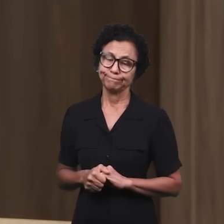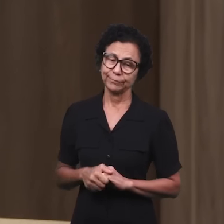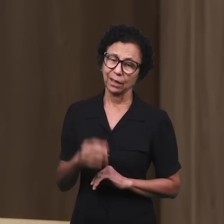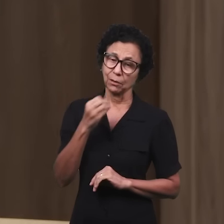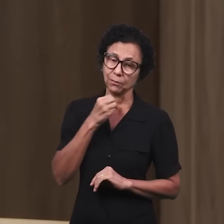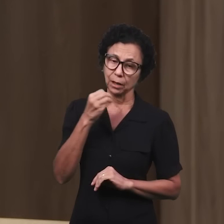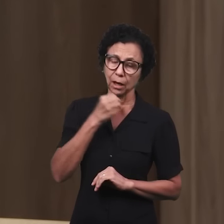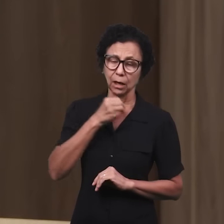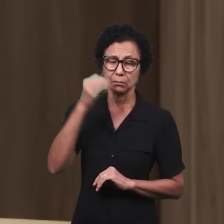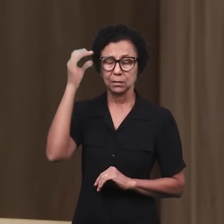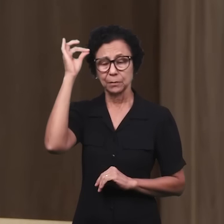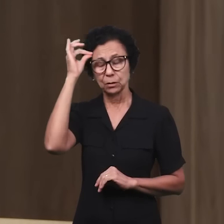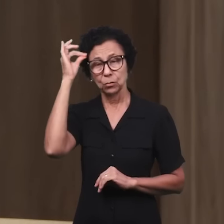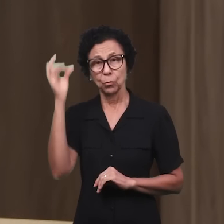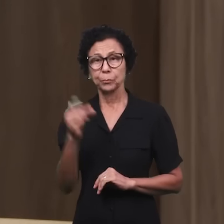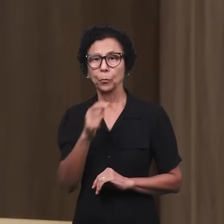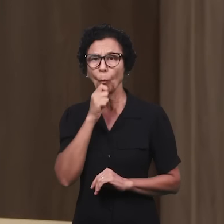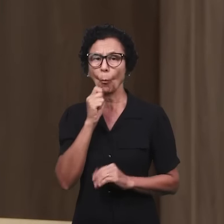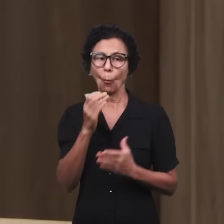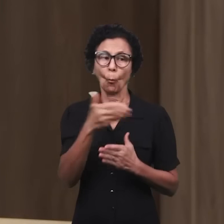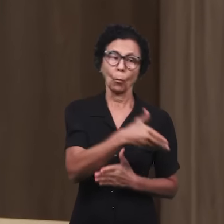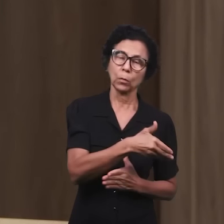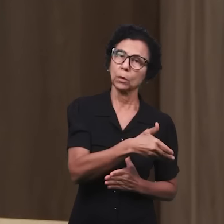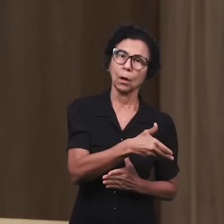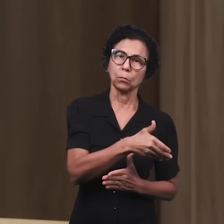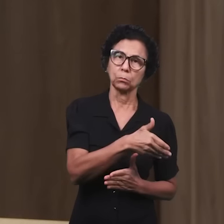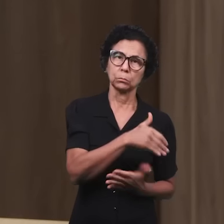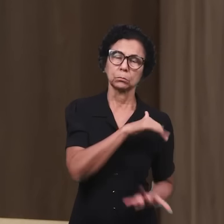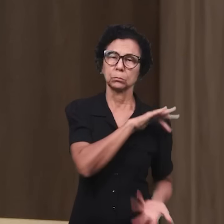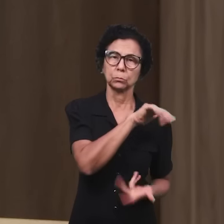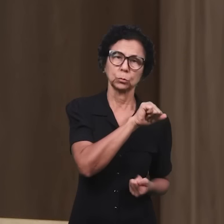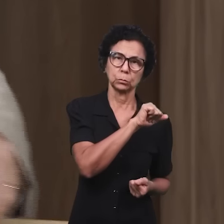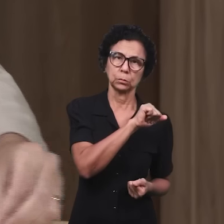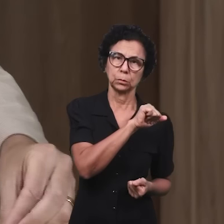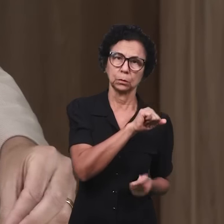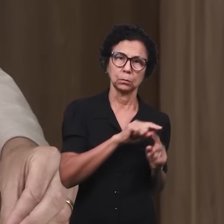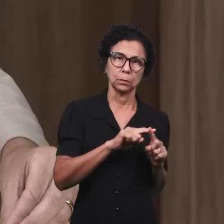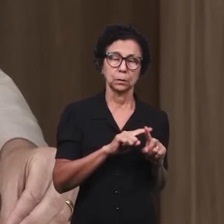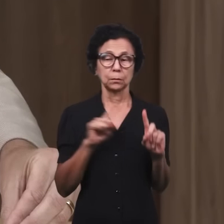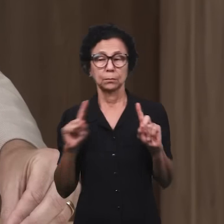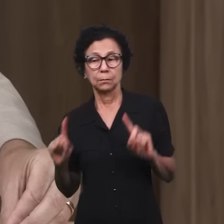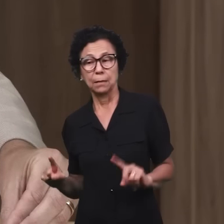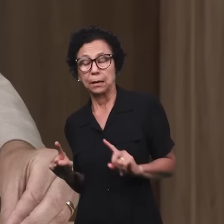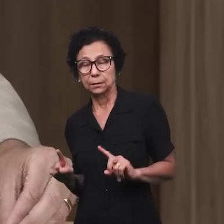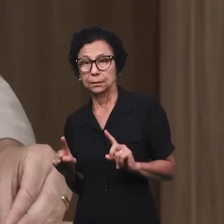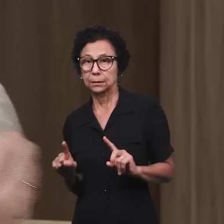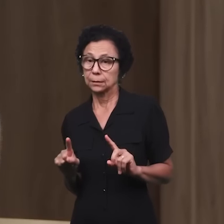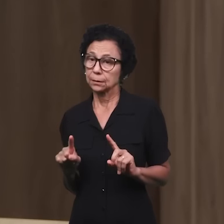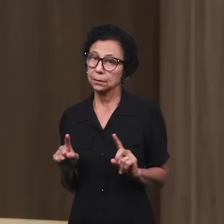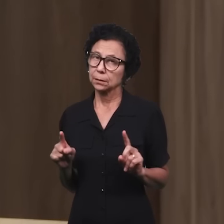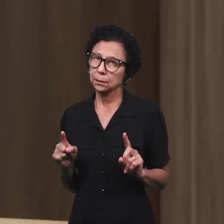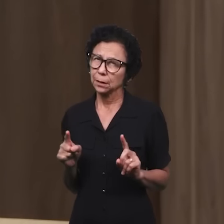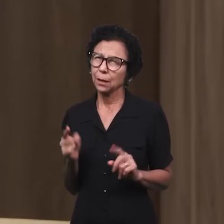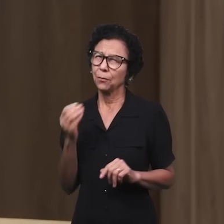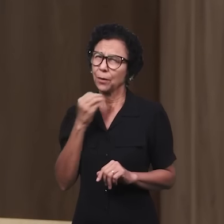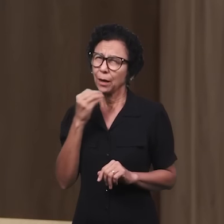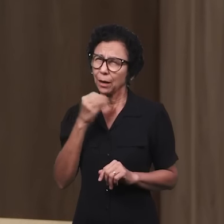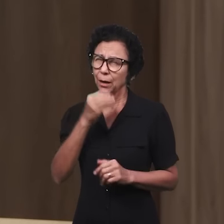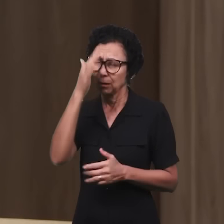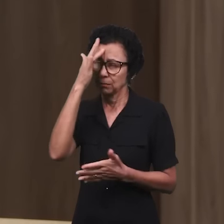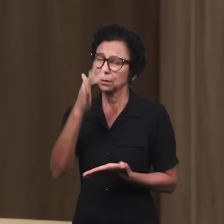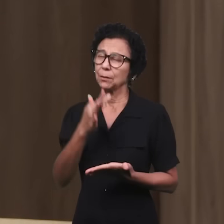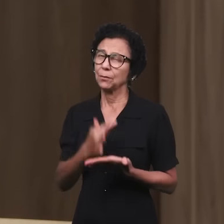está sepultado, já não negou o Senhor, não, mas já não está onde deveria estar. Então, porque você vê